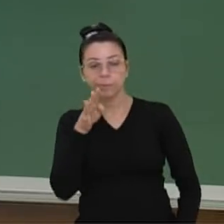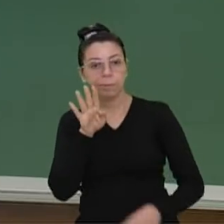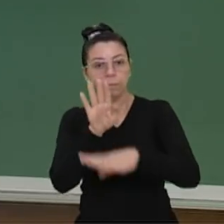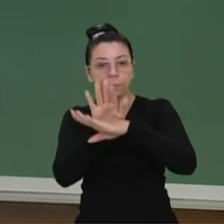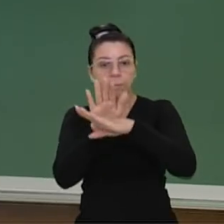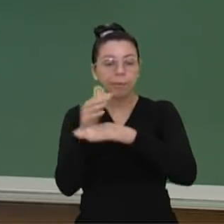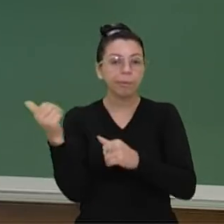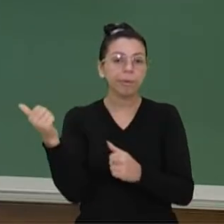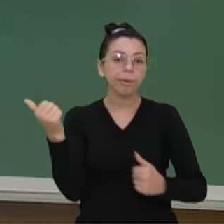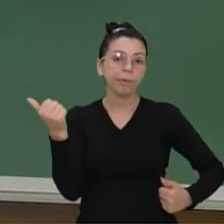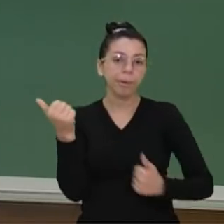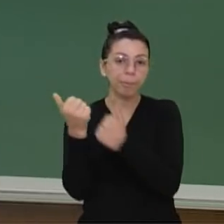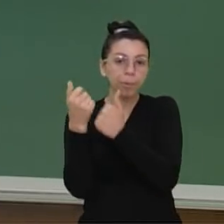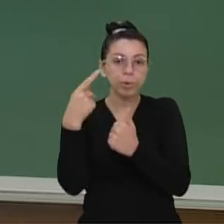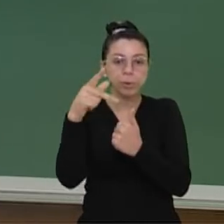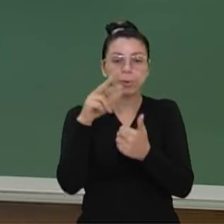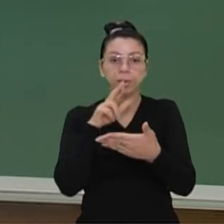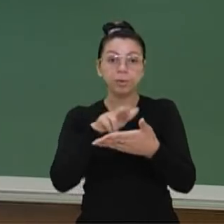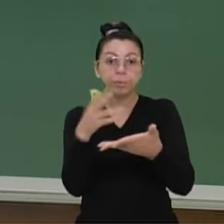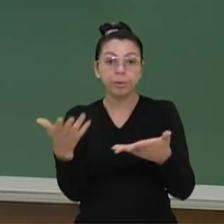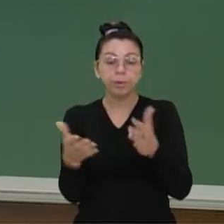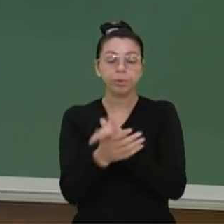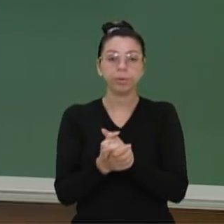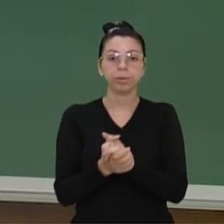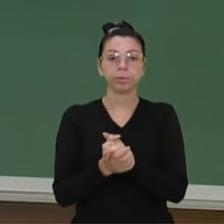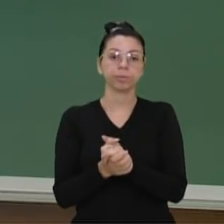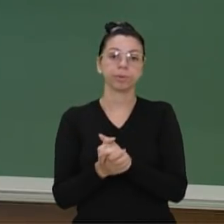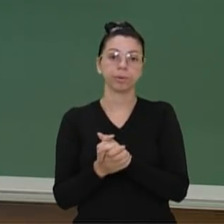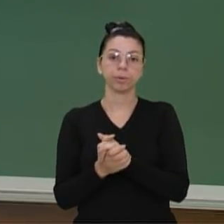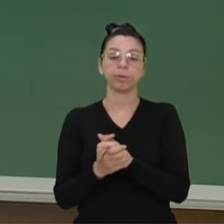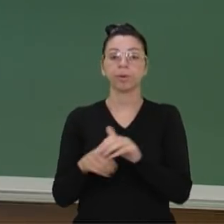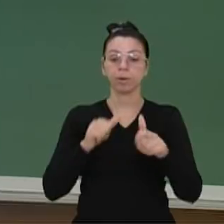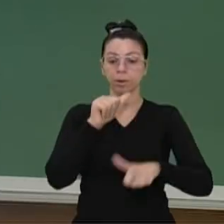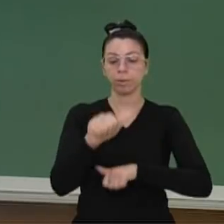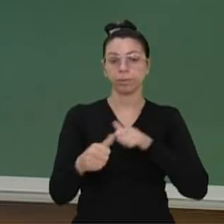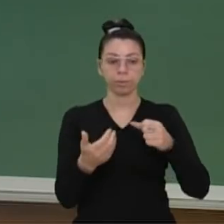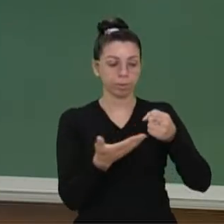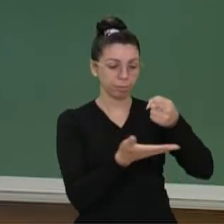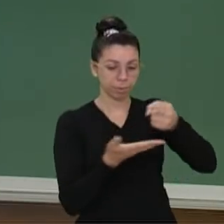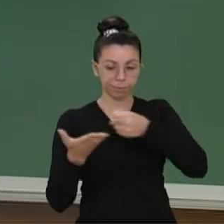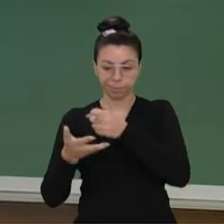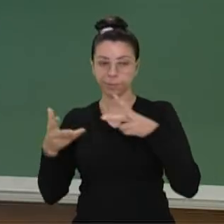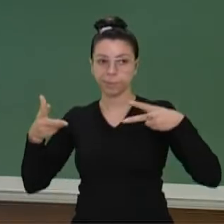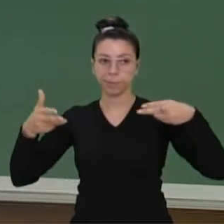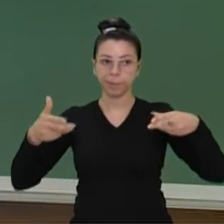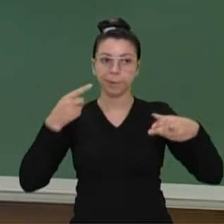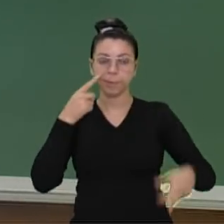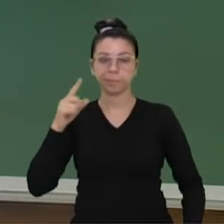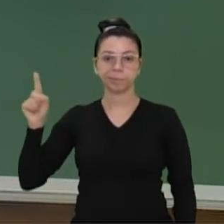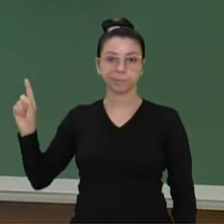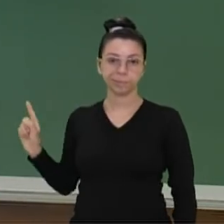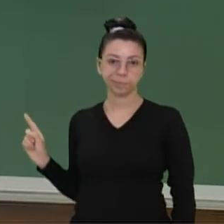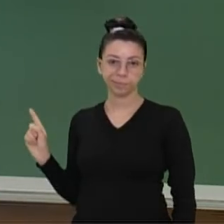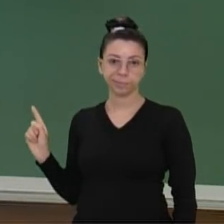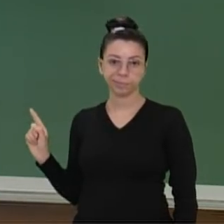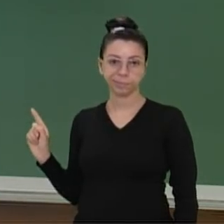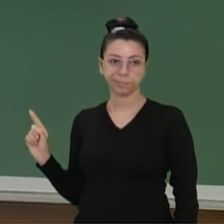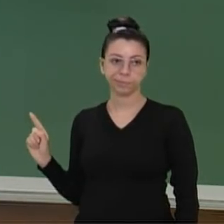seja, eu troco para igualar as bases e resolver essa equação exponencial, eu troco esse número por